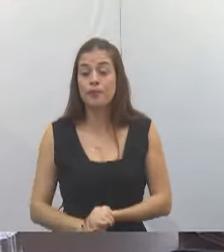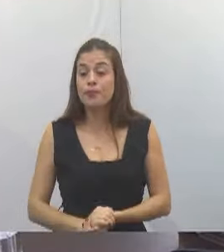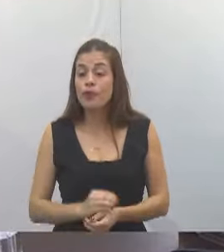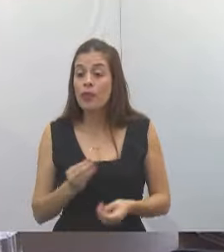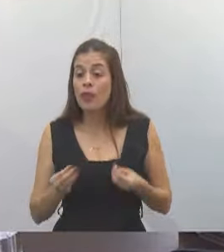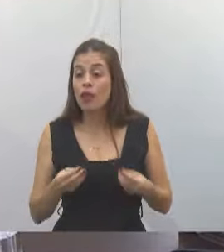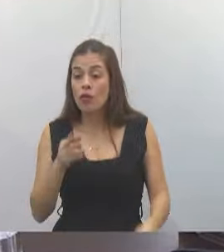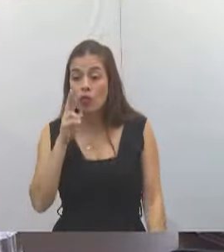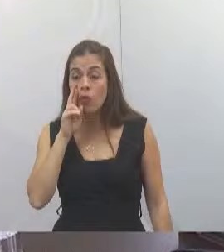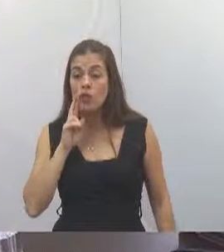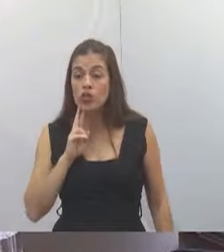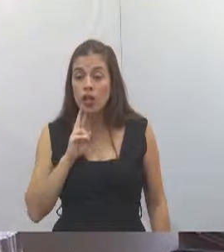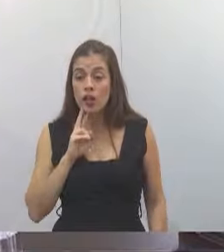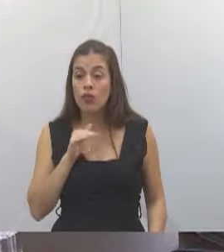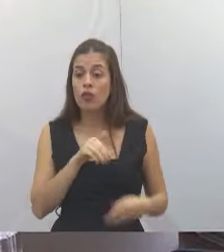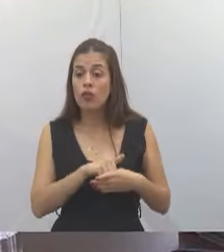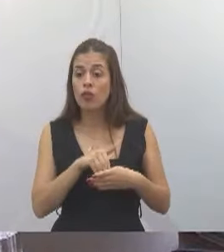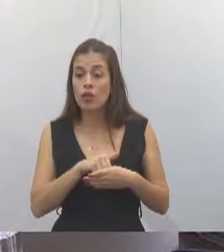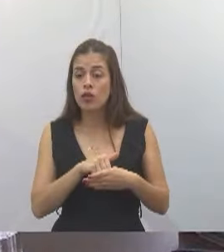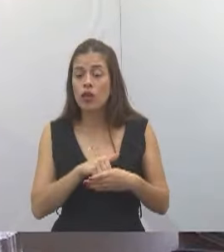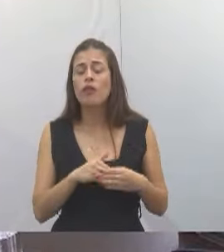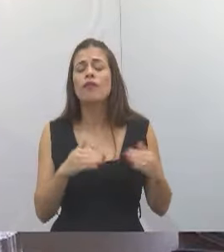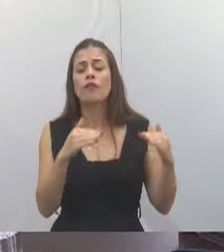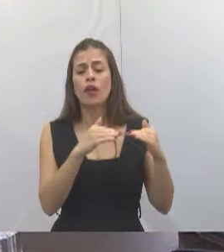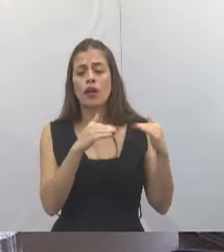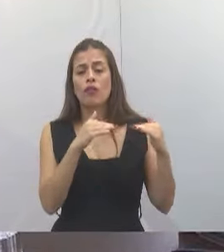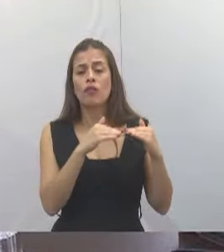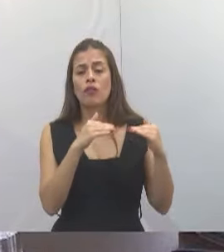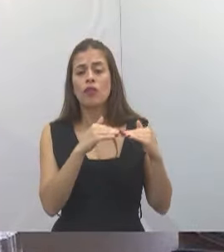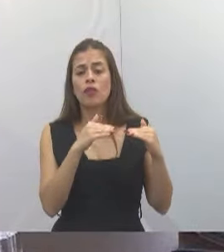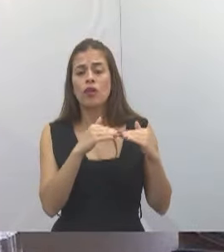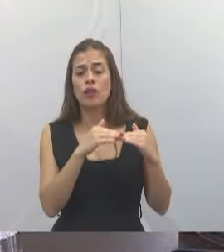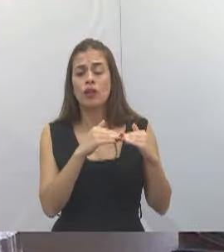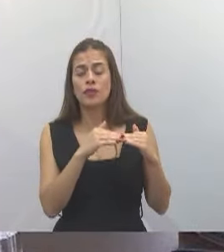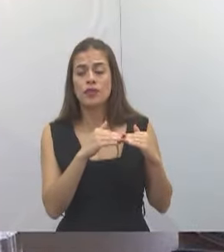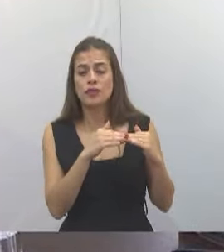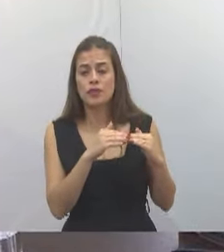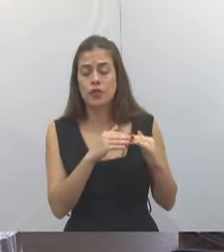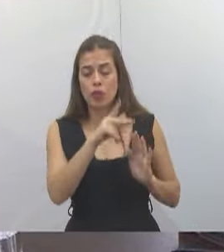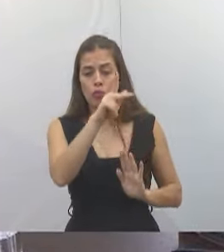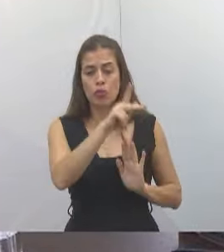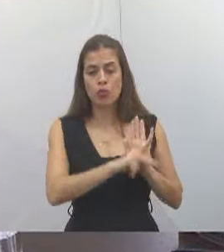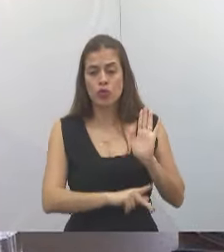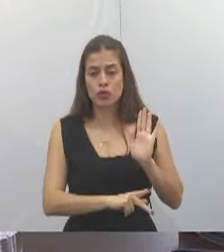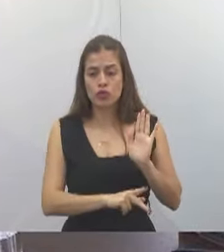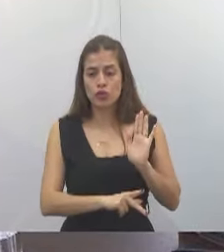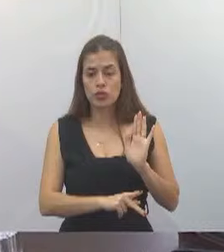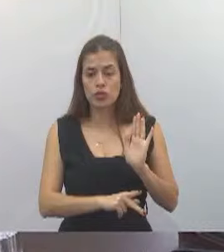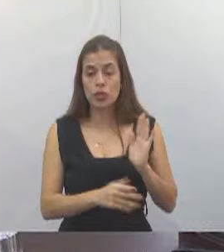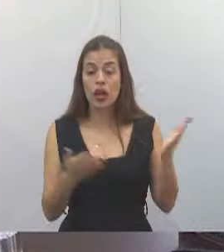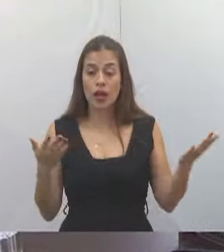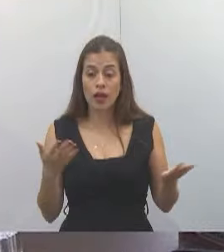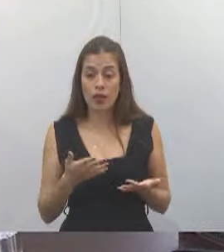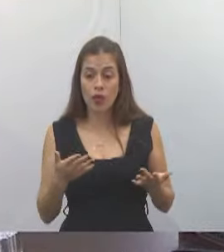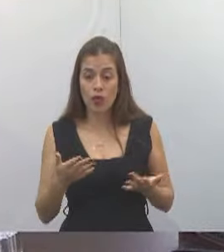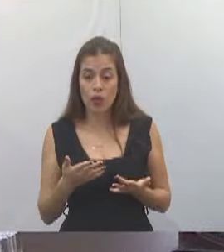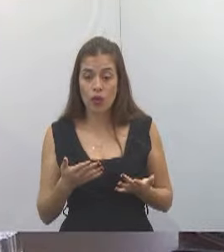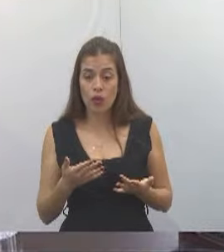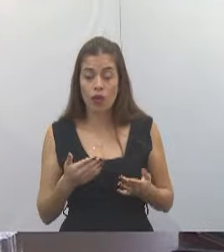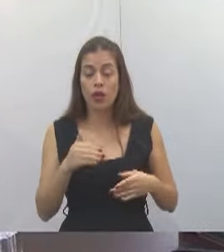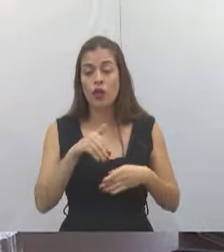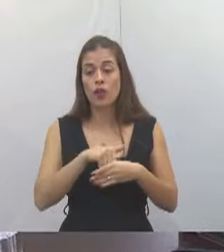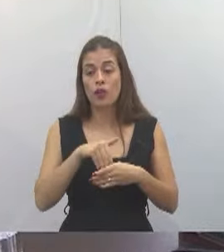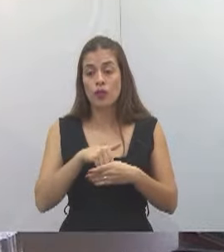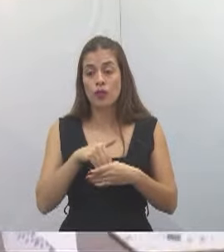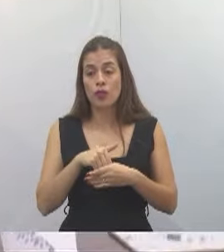Timóteo? Senhor presidente, votei favorável ao projeto e agora também